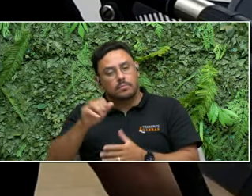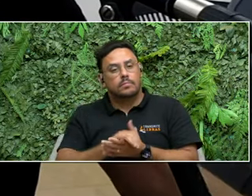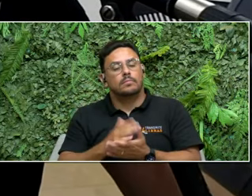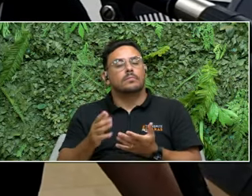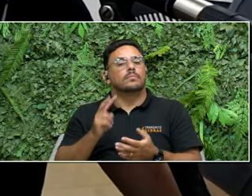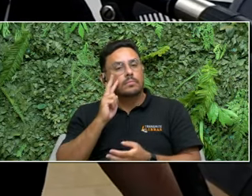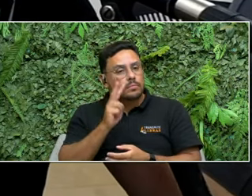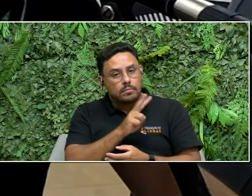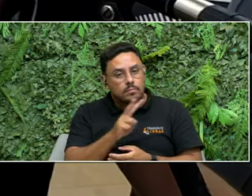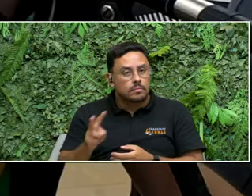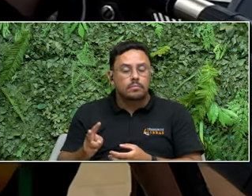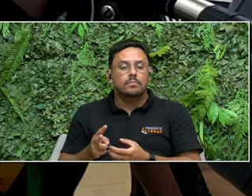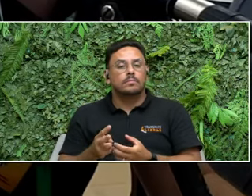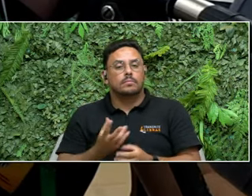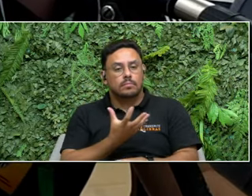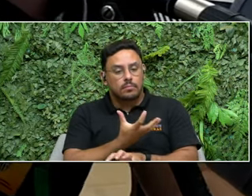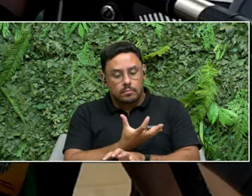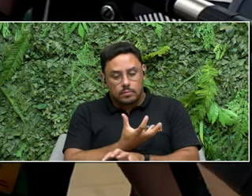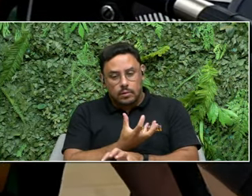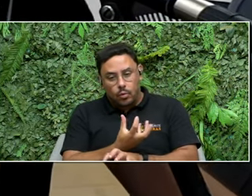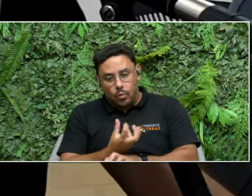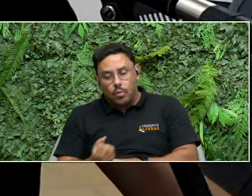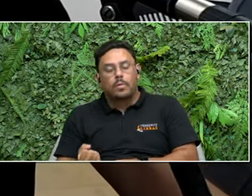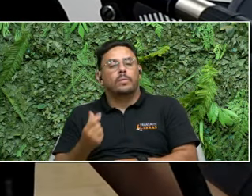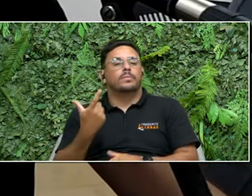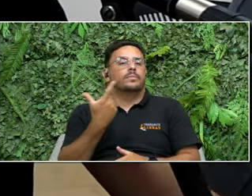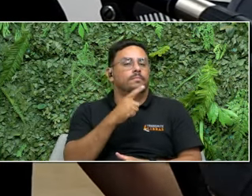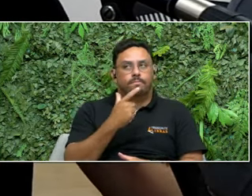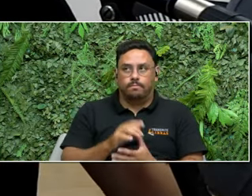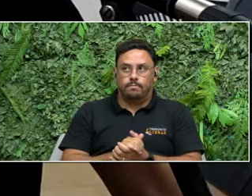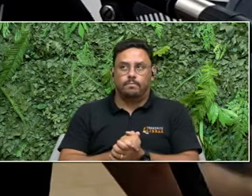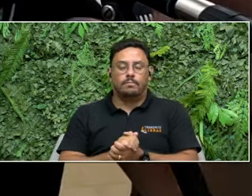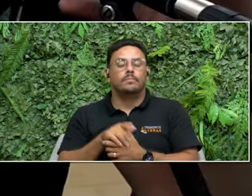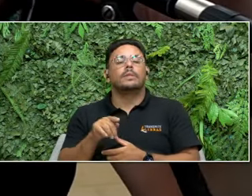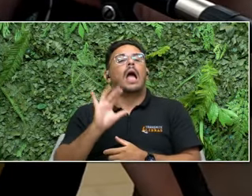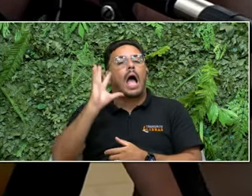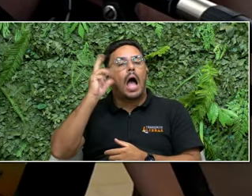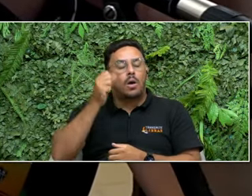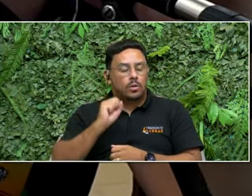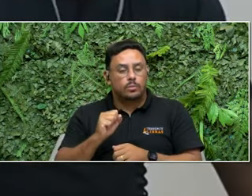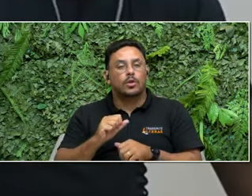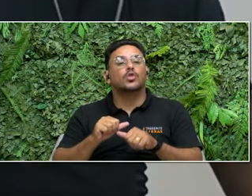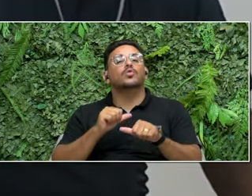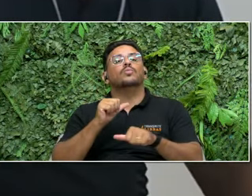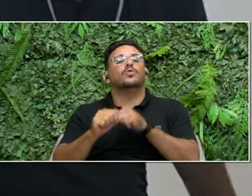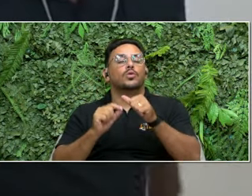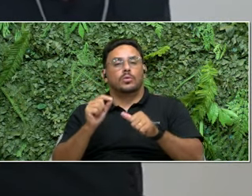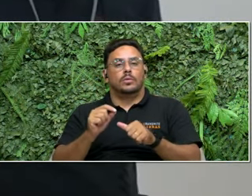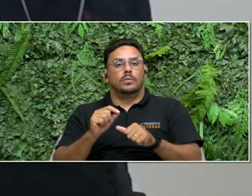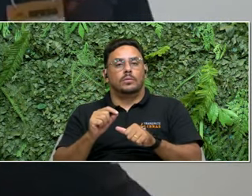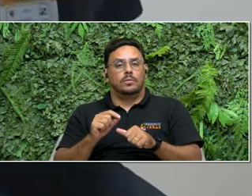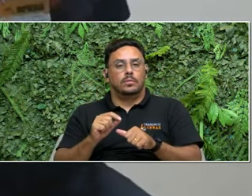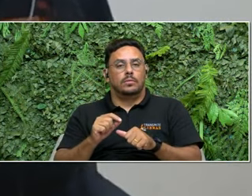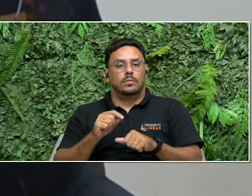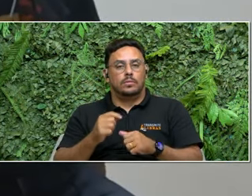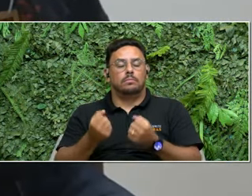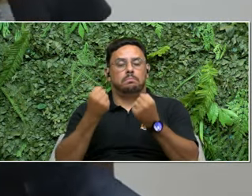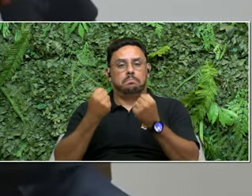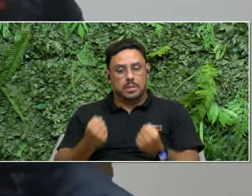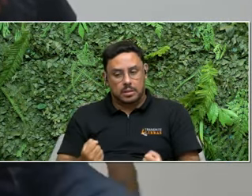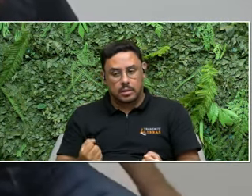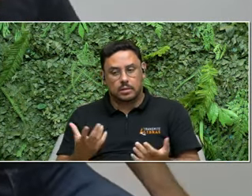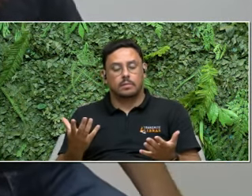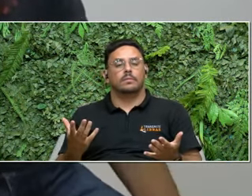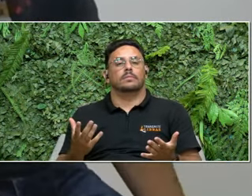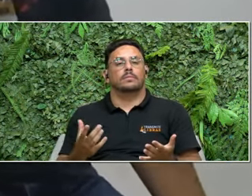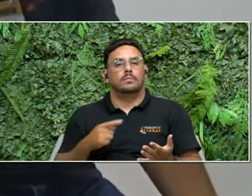vamos ver a drenagem né a gente não ela não foi testada aqui ainda com jogo com muita chuva o grande ponto que eu acho é que pode mudar assim um pouco da intensidade da partida o campo fica mais pesado